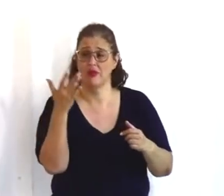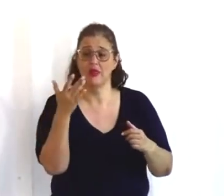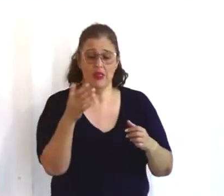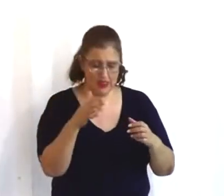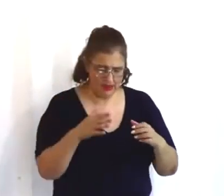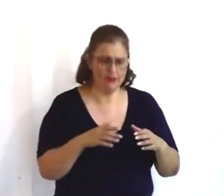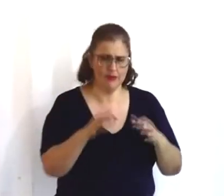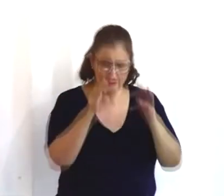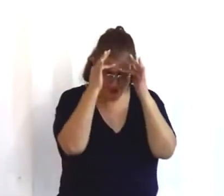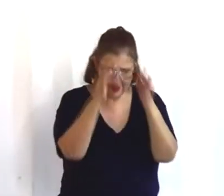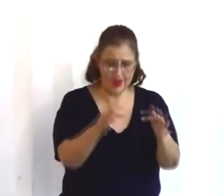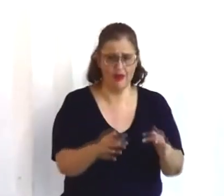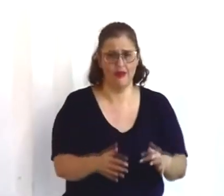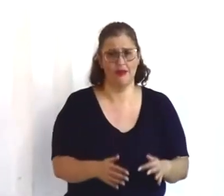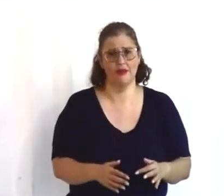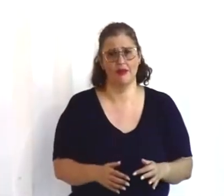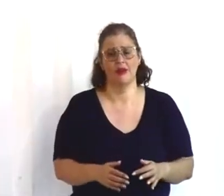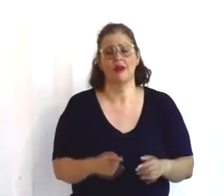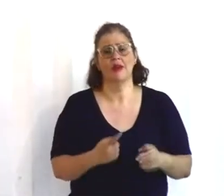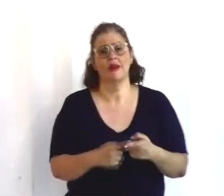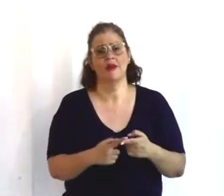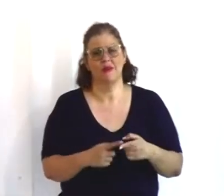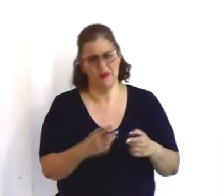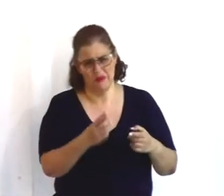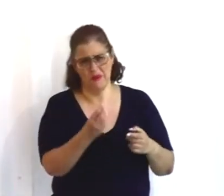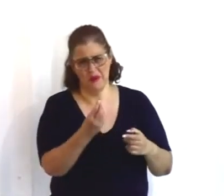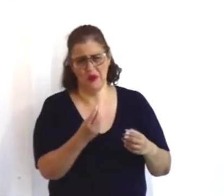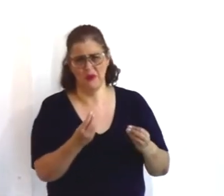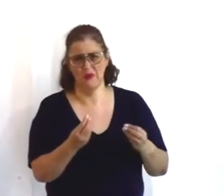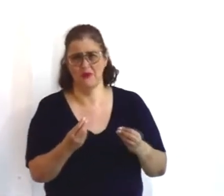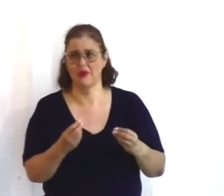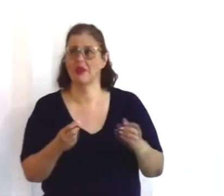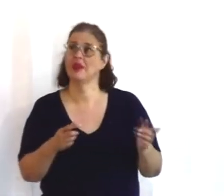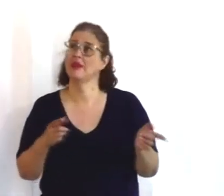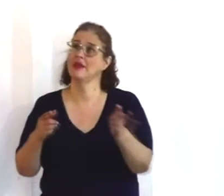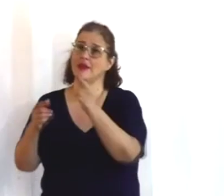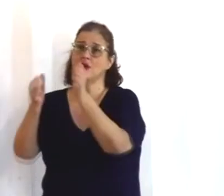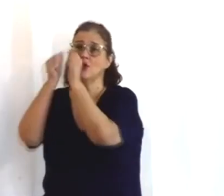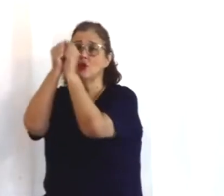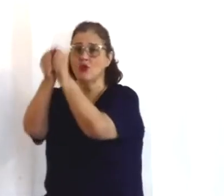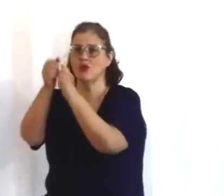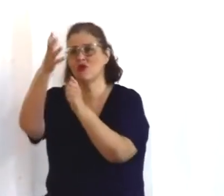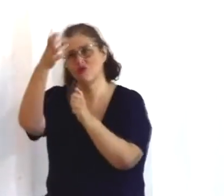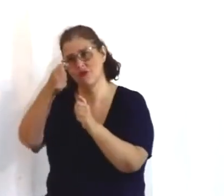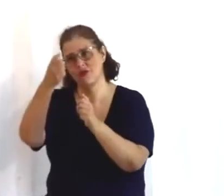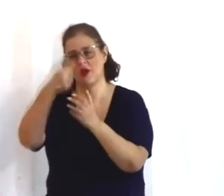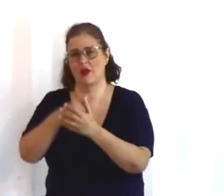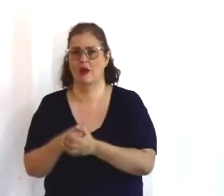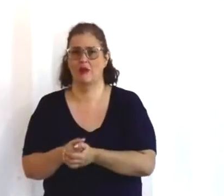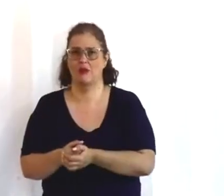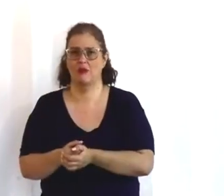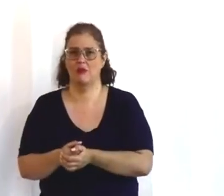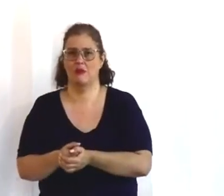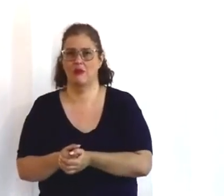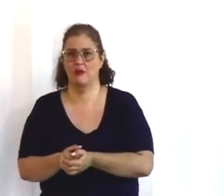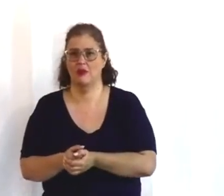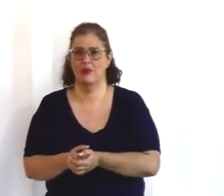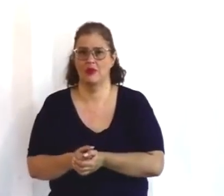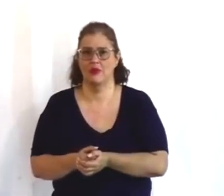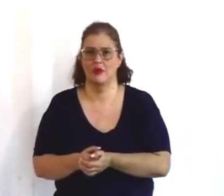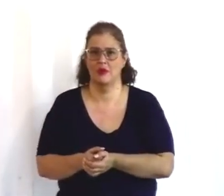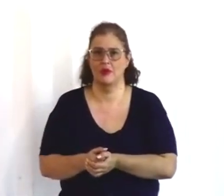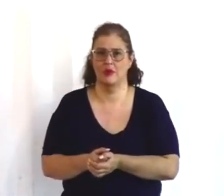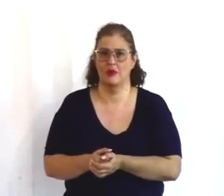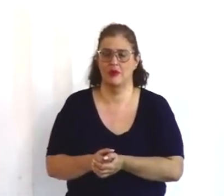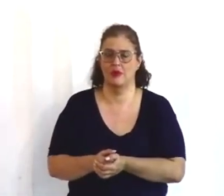dignas. A ideia do branco, aliás, as pessoas brincam, branco é uma cor complicada, porque se você colocar às vezes uma manchinha num